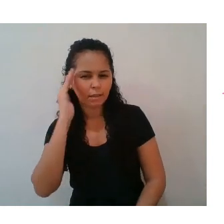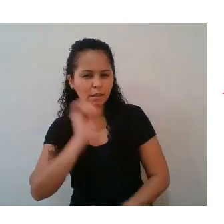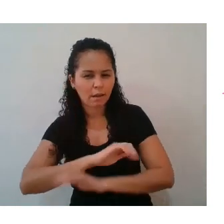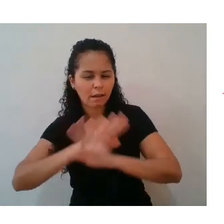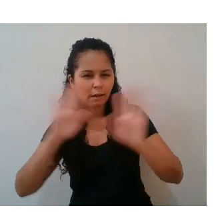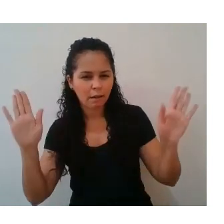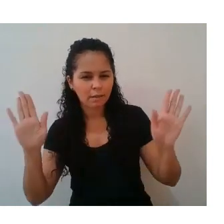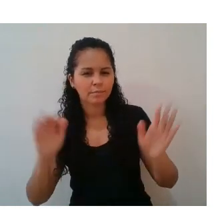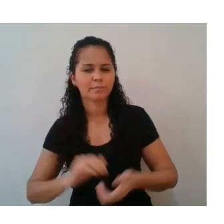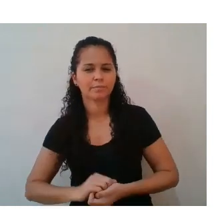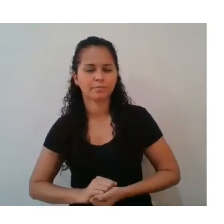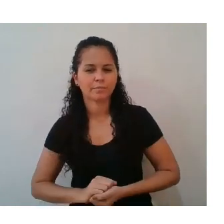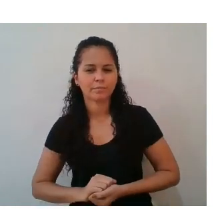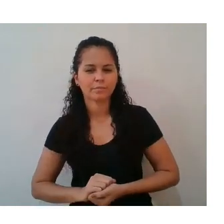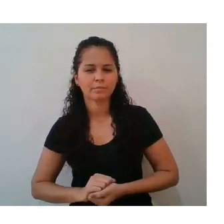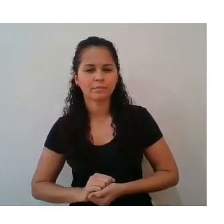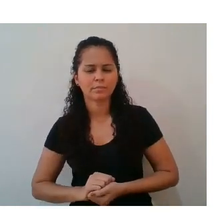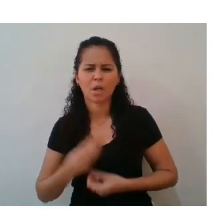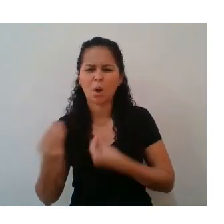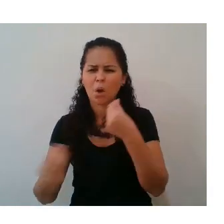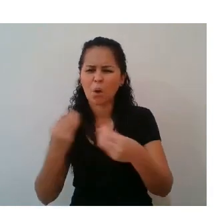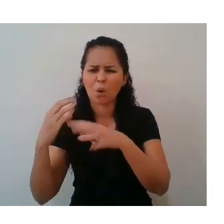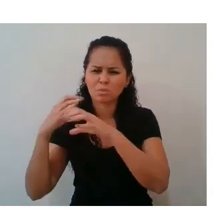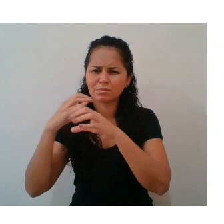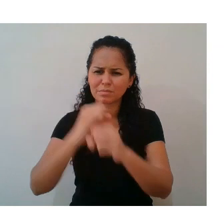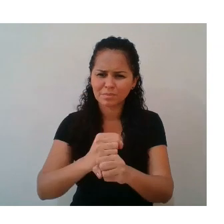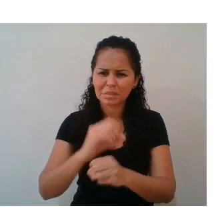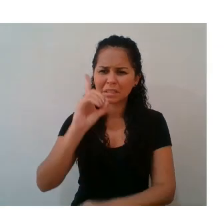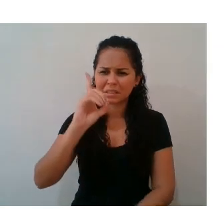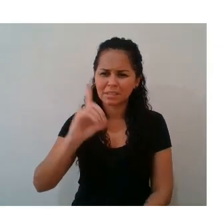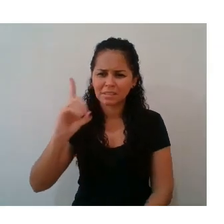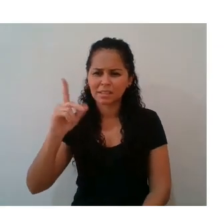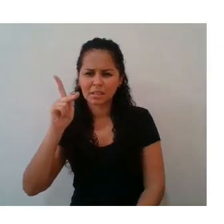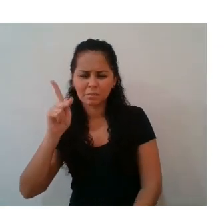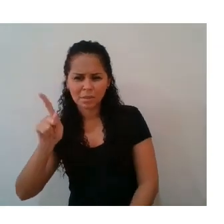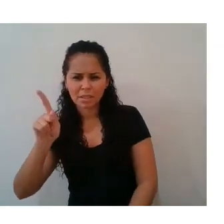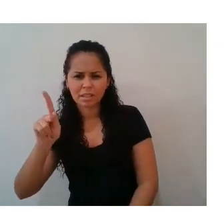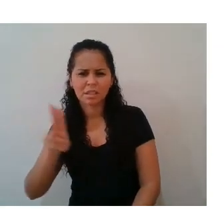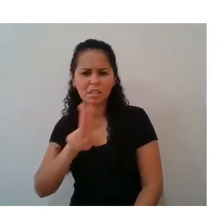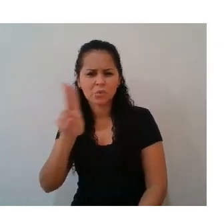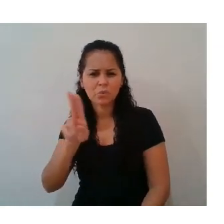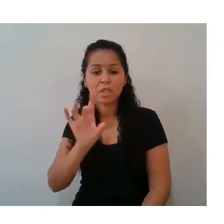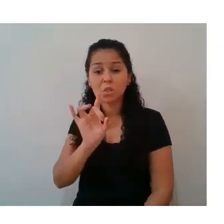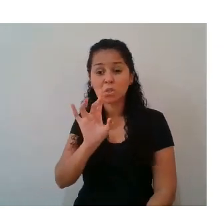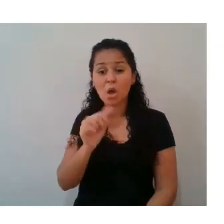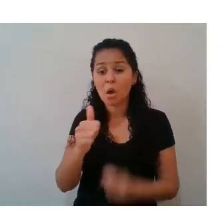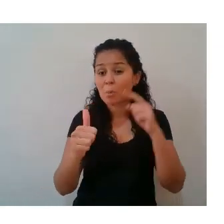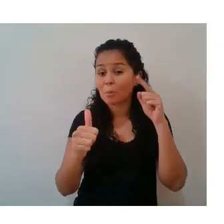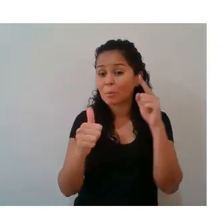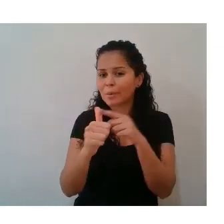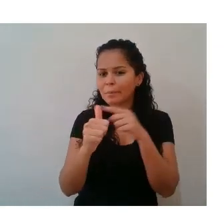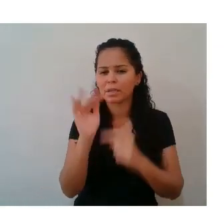vocês entenderam. E aí, como eu calculo a DDP, que é aplicada só aqui para o